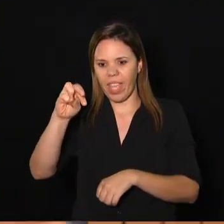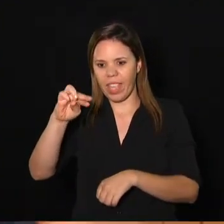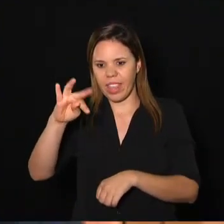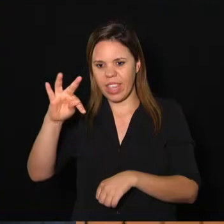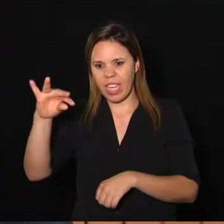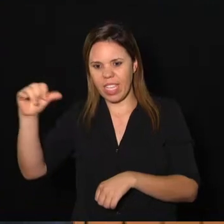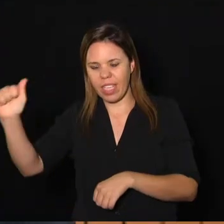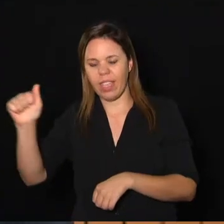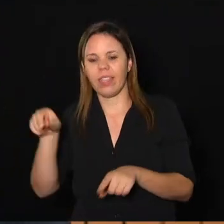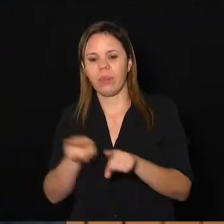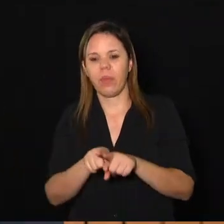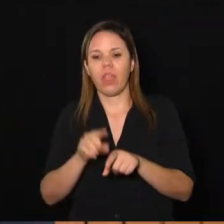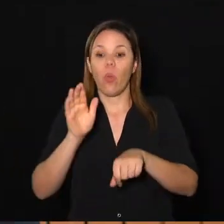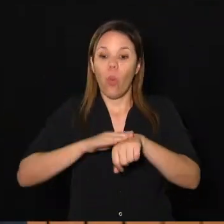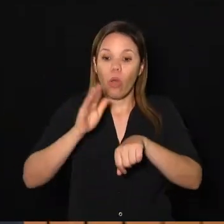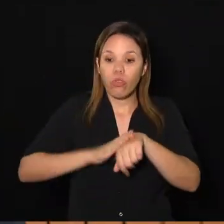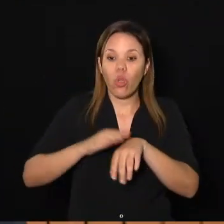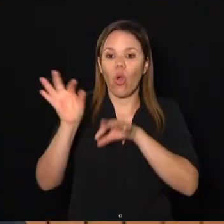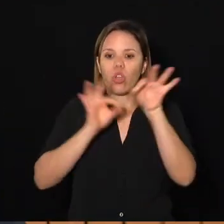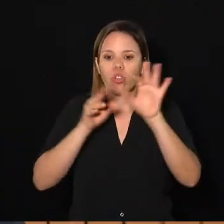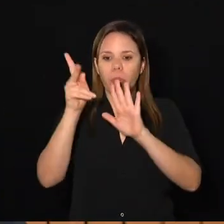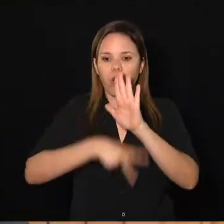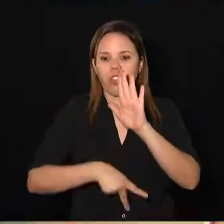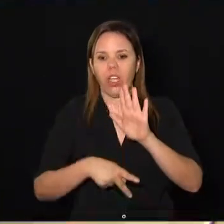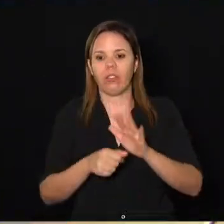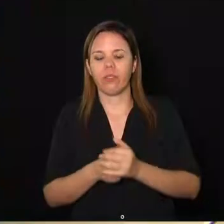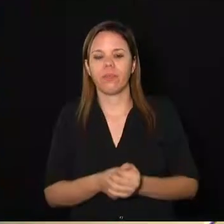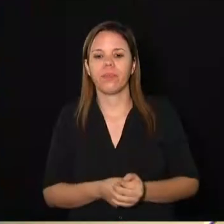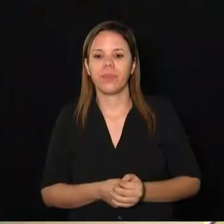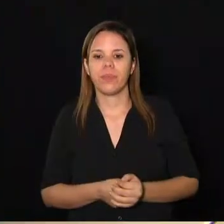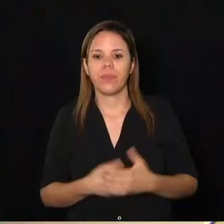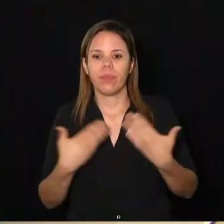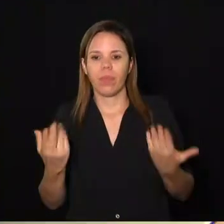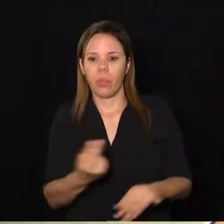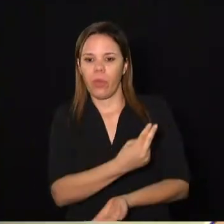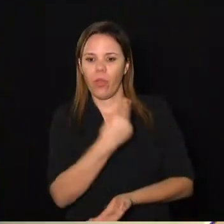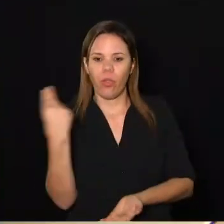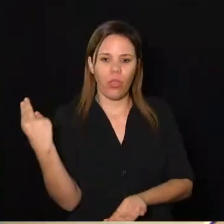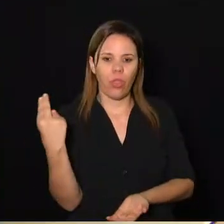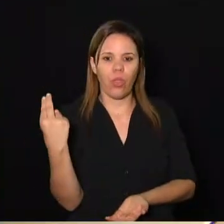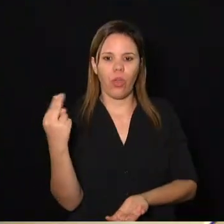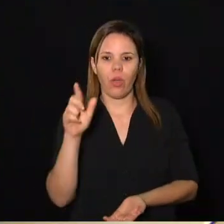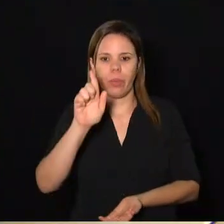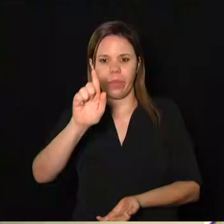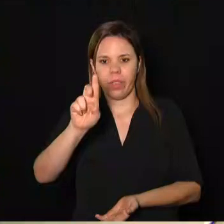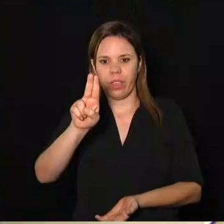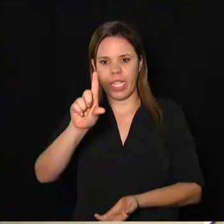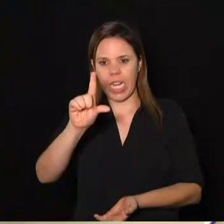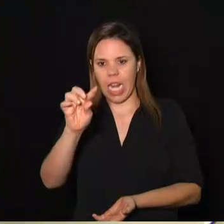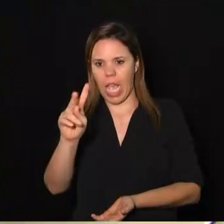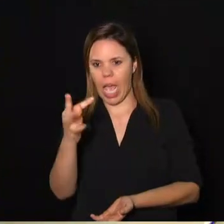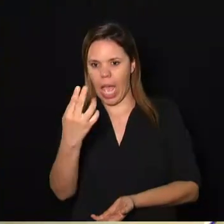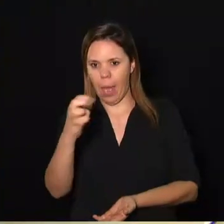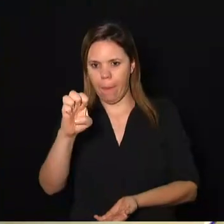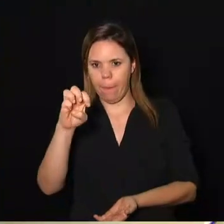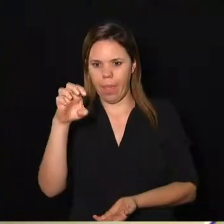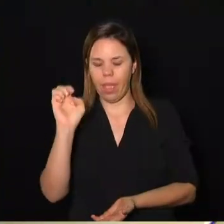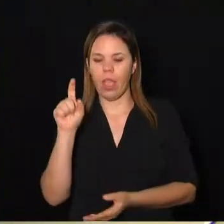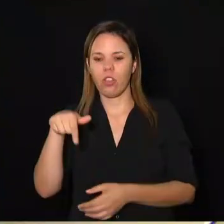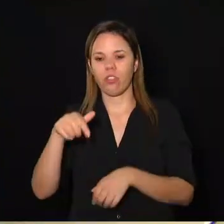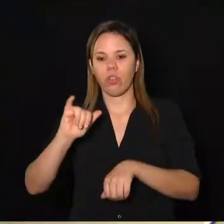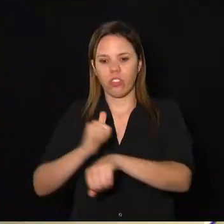para a gente poder encerrar essa audiência pública pois não meu nome é Guilherme eu sou de Jaguariuna eu tenho uma dúvida para tirar para vocês